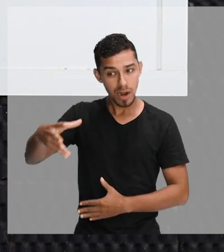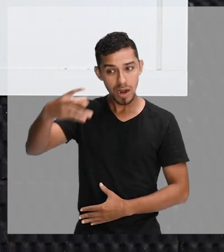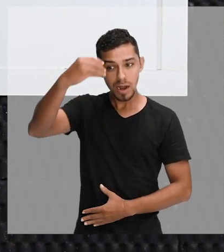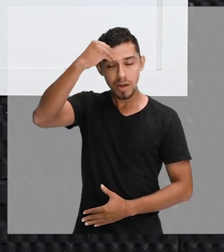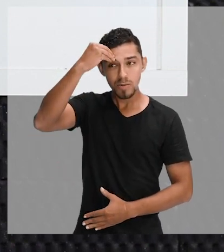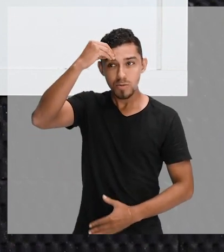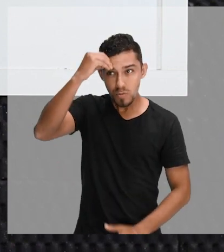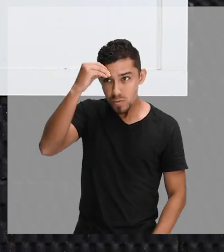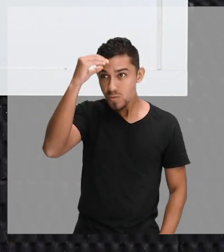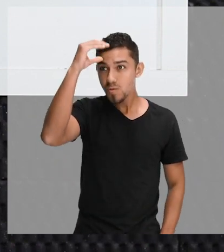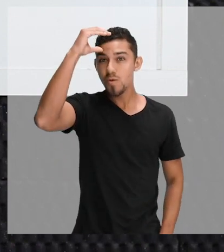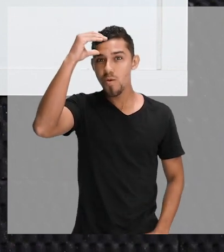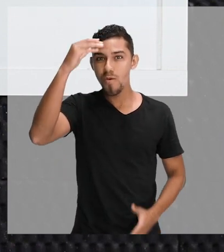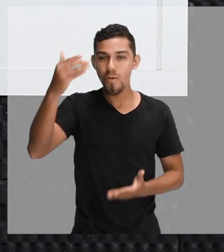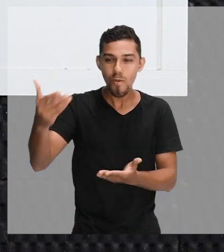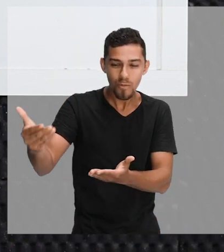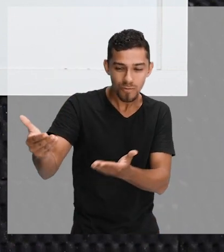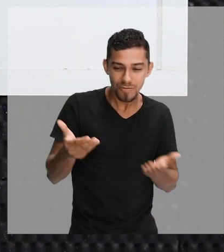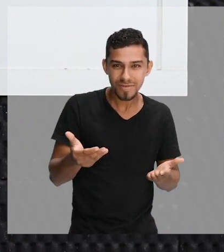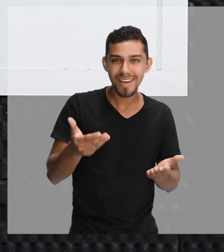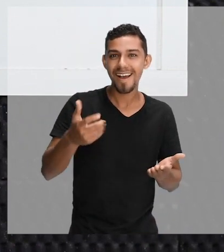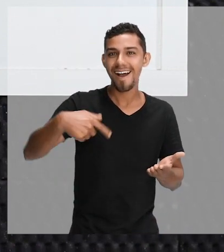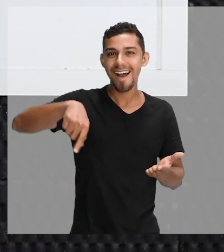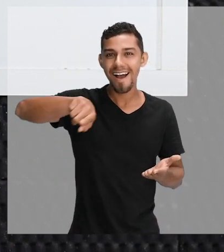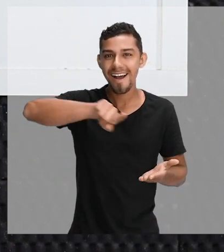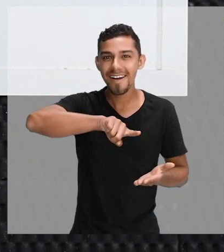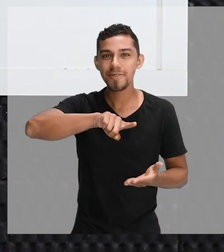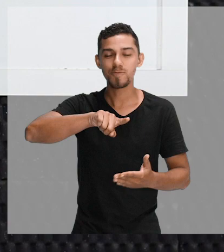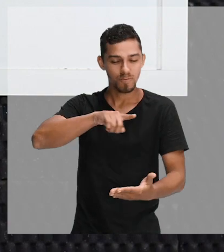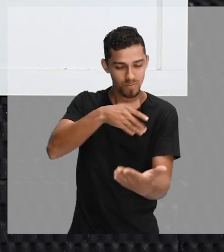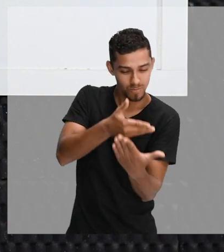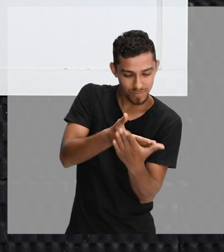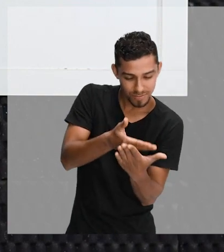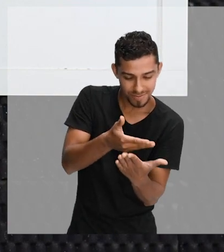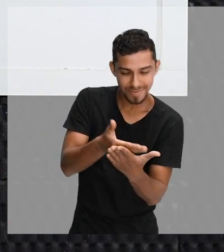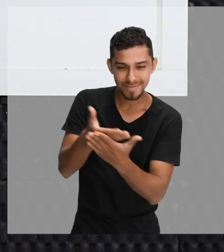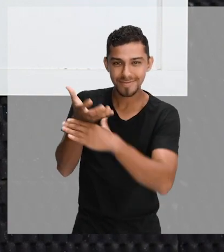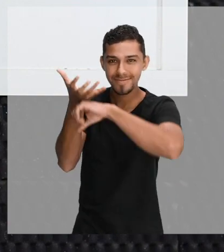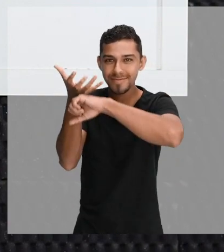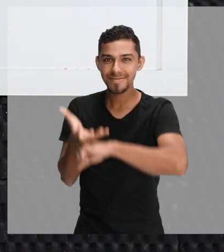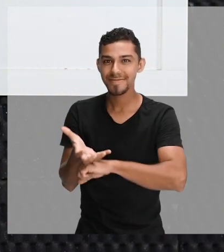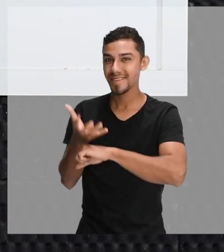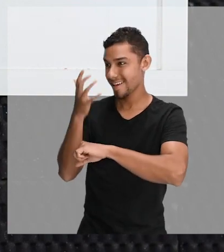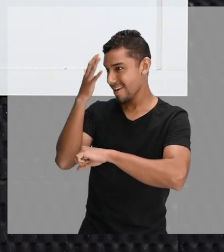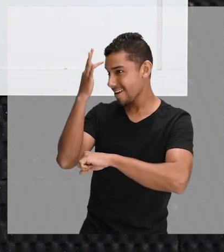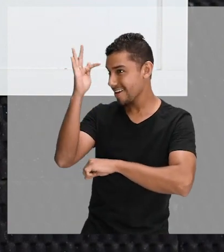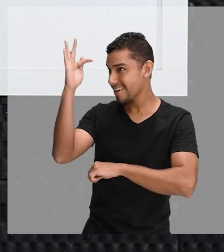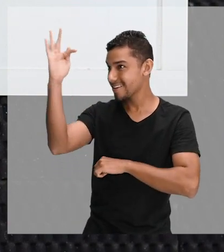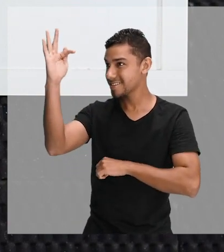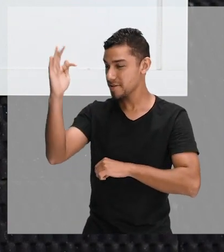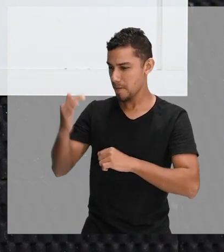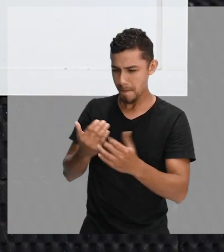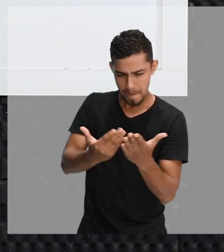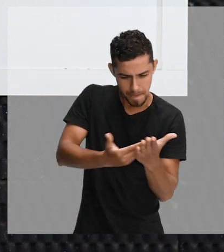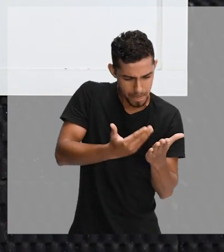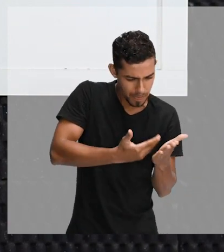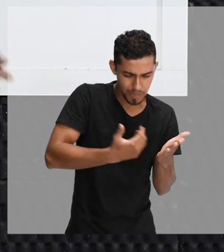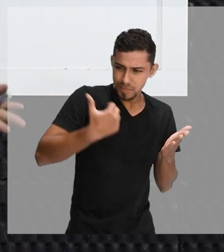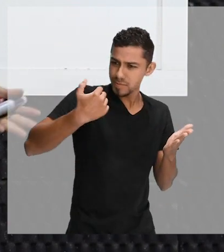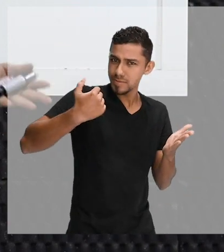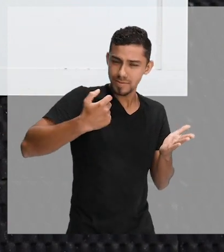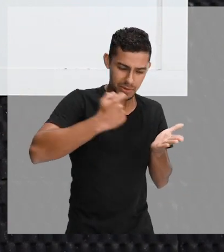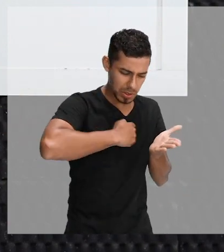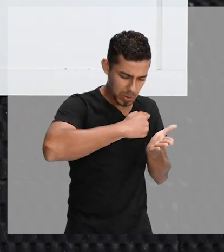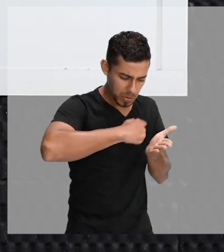te convido a dar prosseguimento conosco aos estudos de filosofia. Pega o teu caderno, pega a tua caneta para que